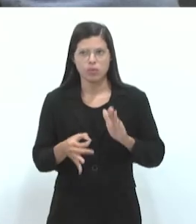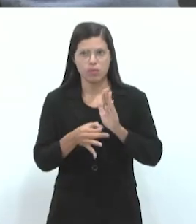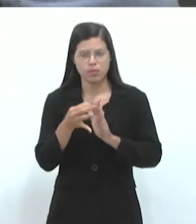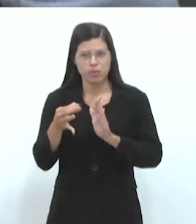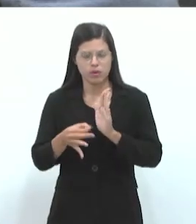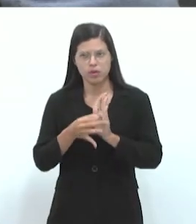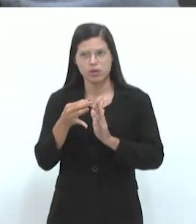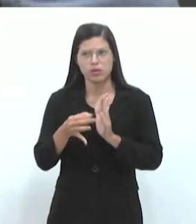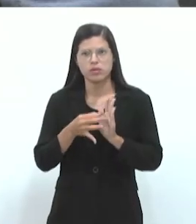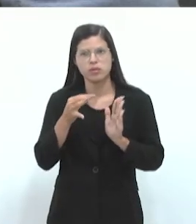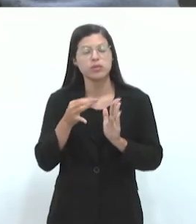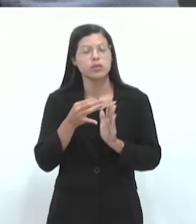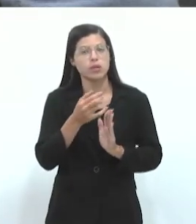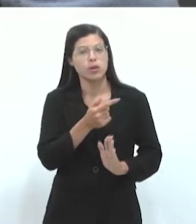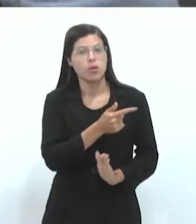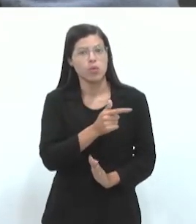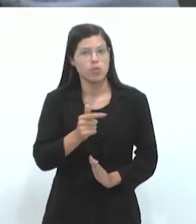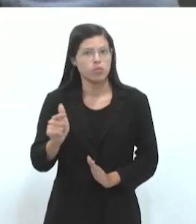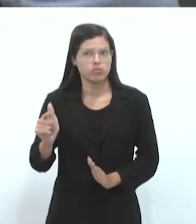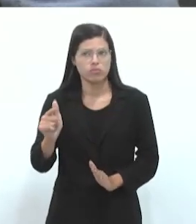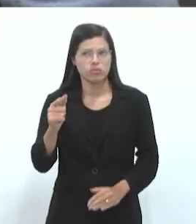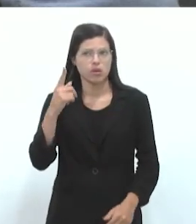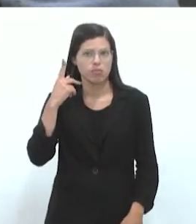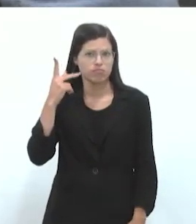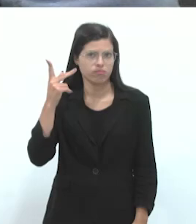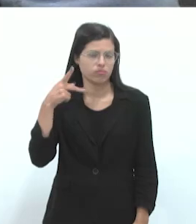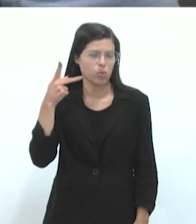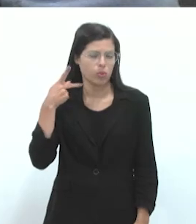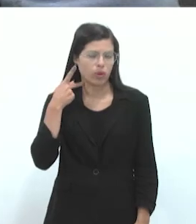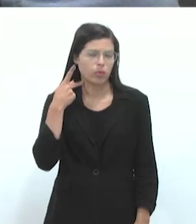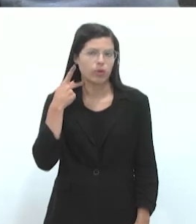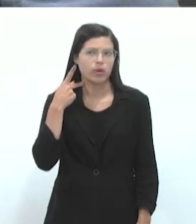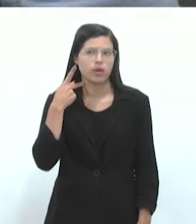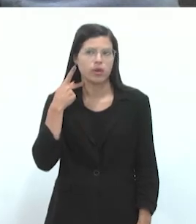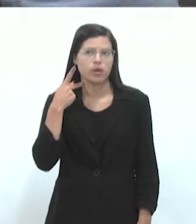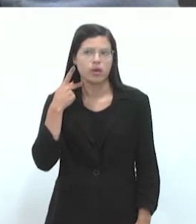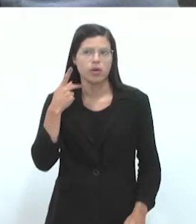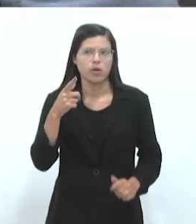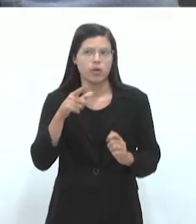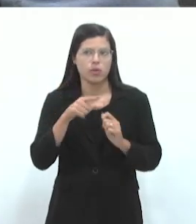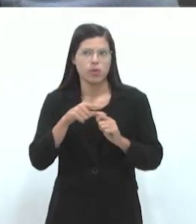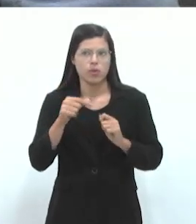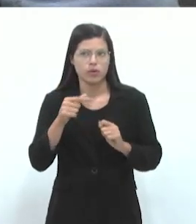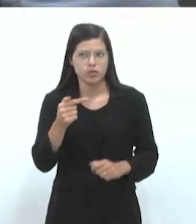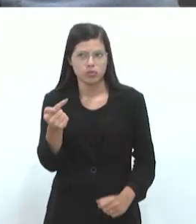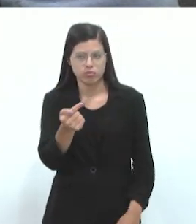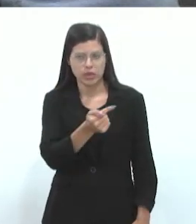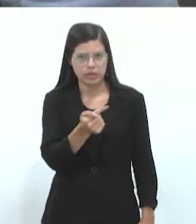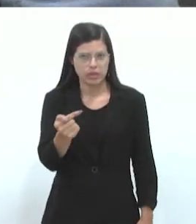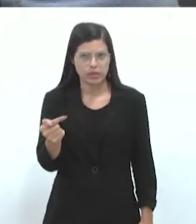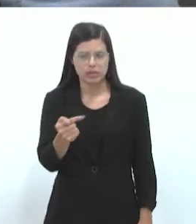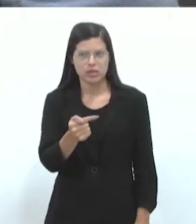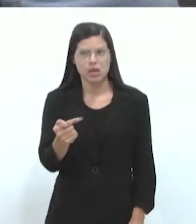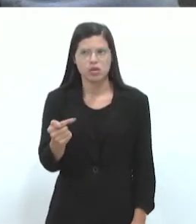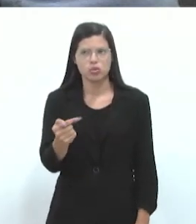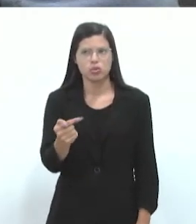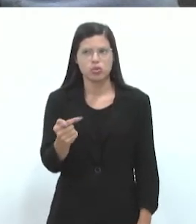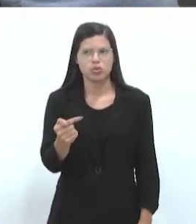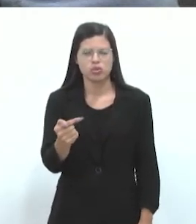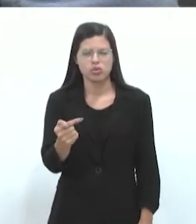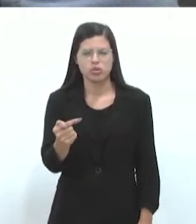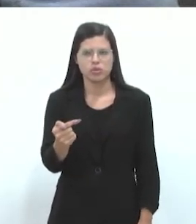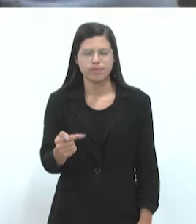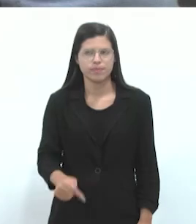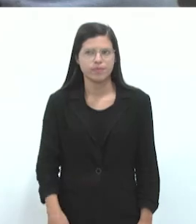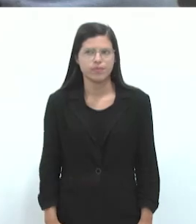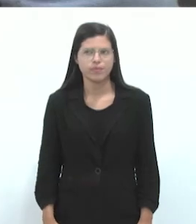douta Procuradoria. A Procuradoria considera o artigo 77, salvo erro de memória,